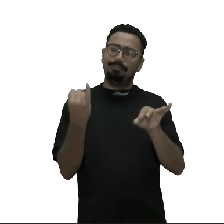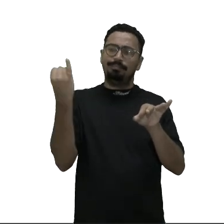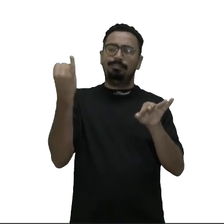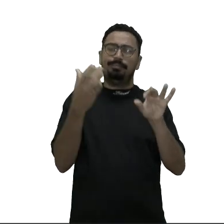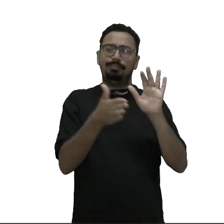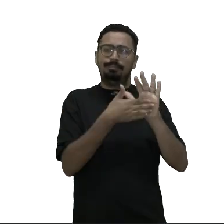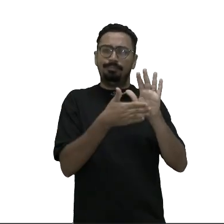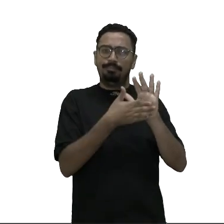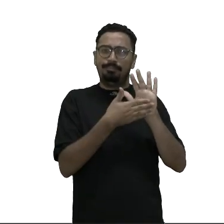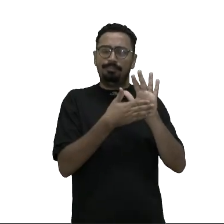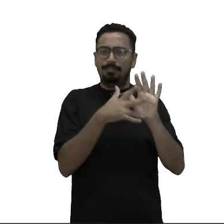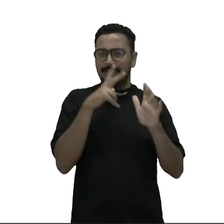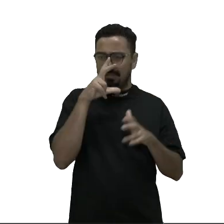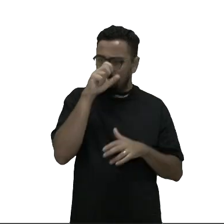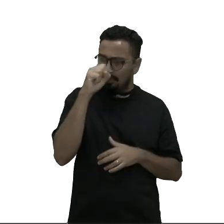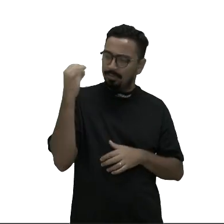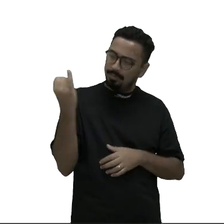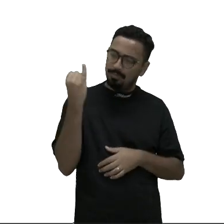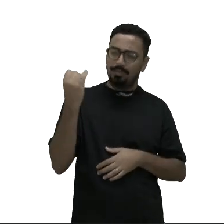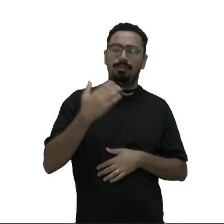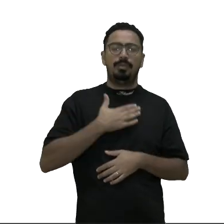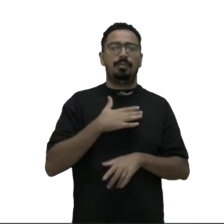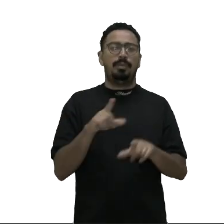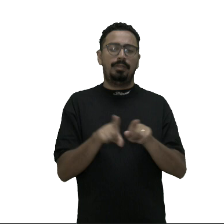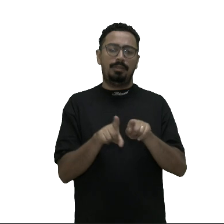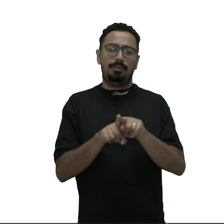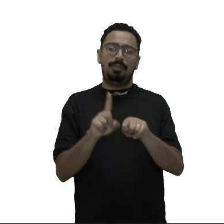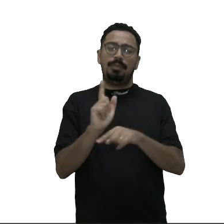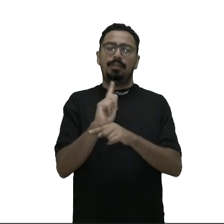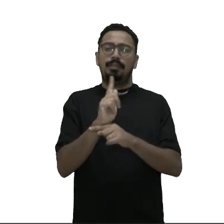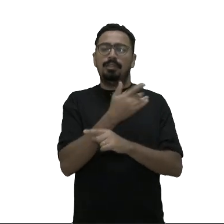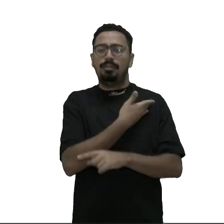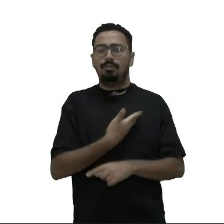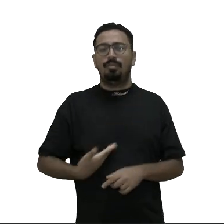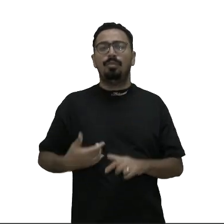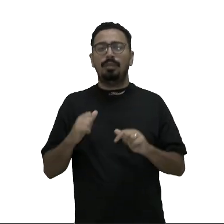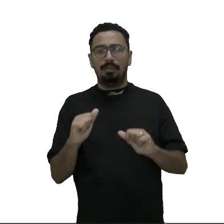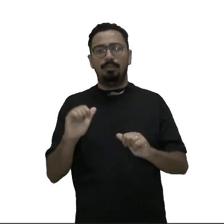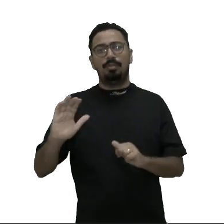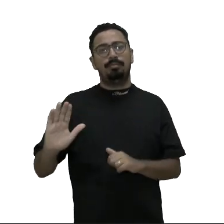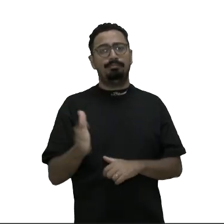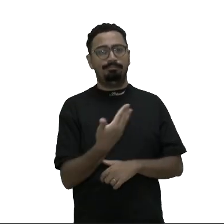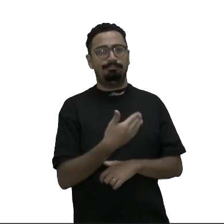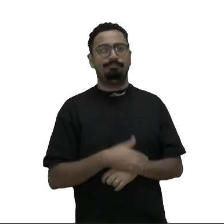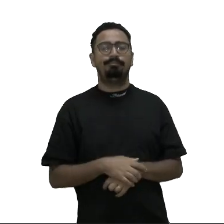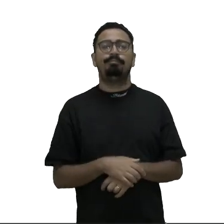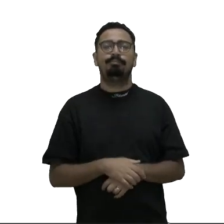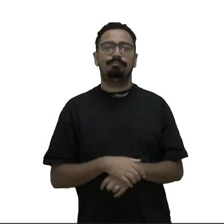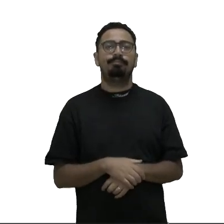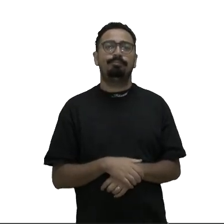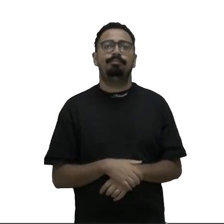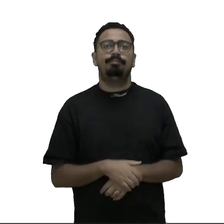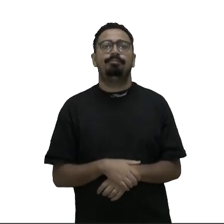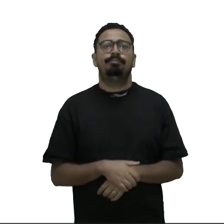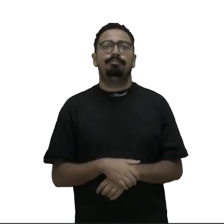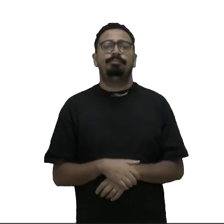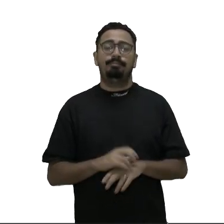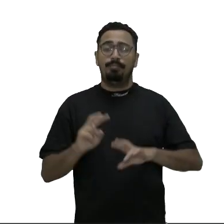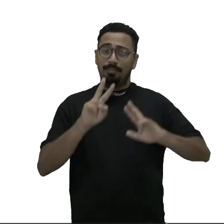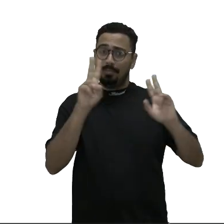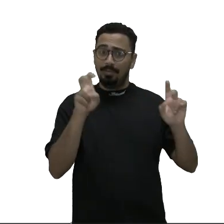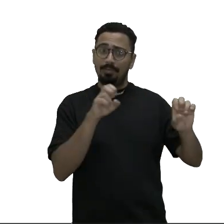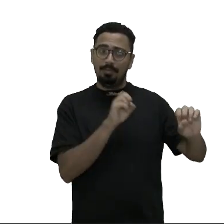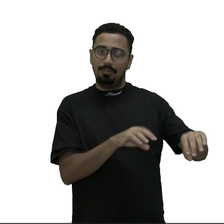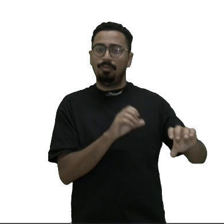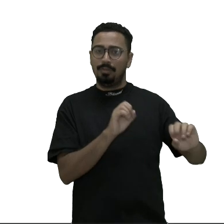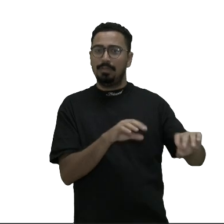muito forte e muito importante para mim na gestão pública. Pode passar o próximo, por favor? Com relação à